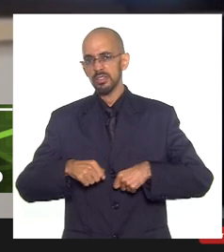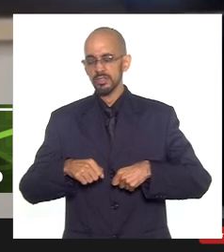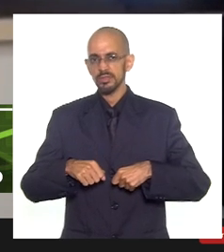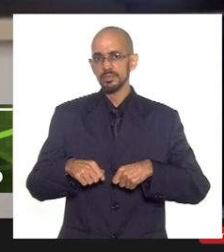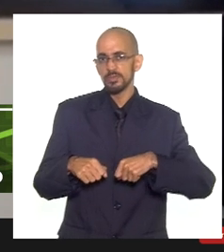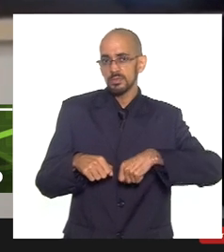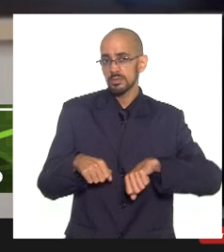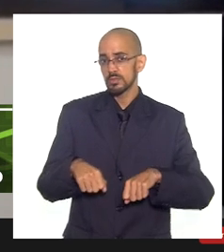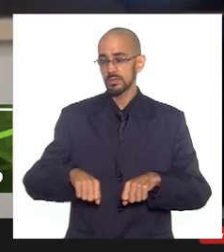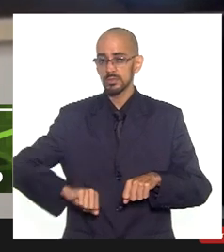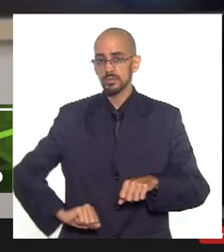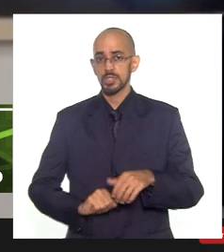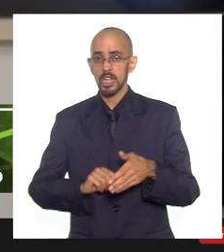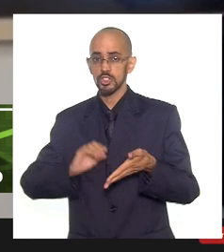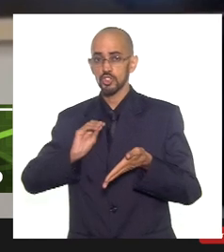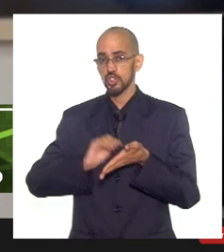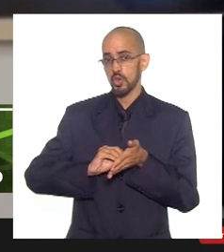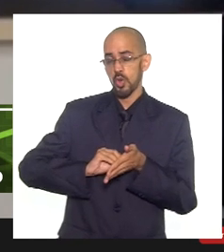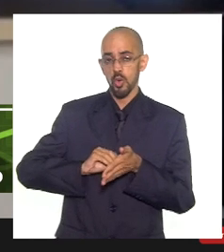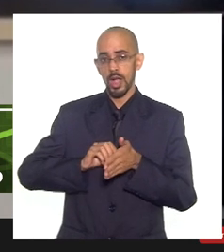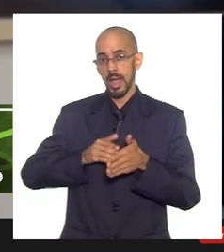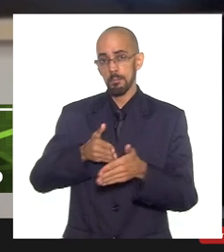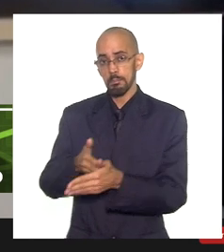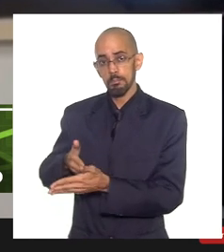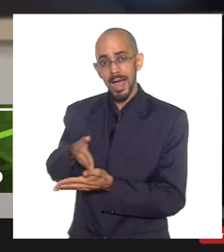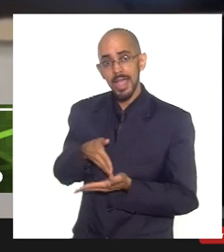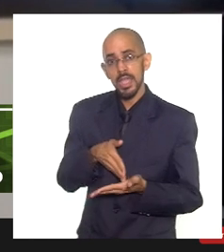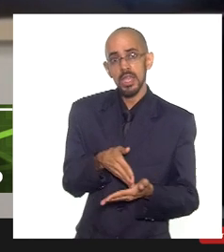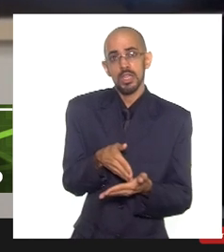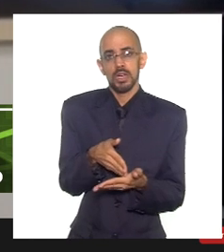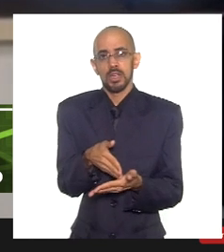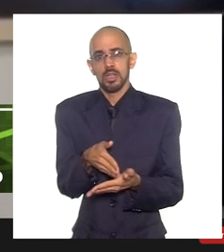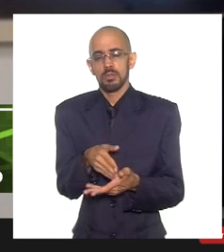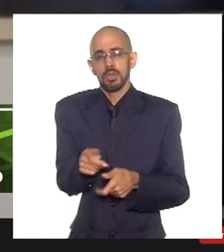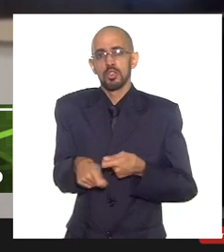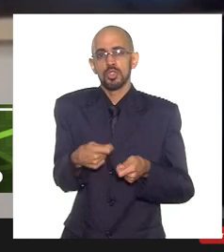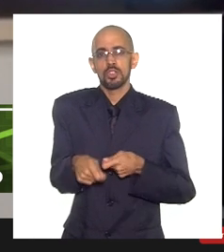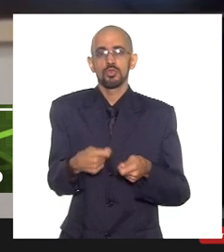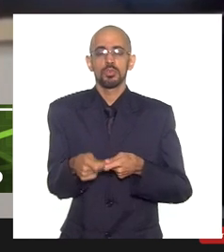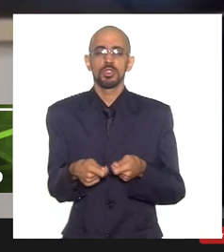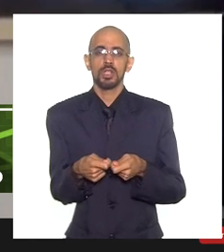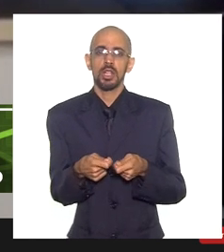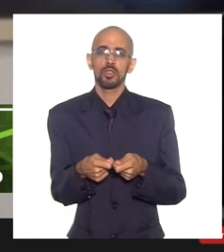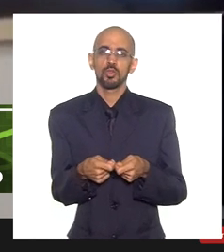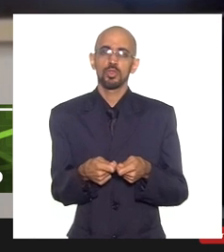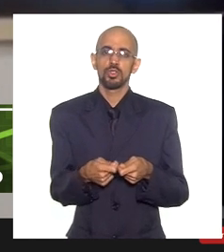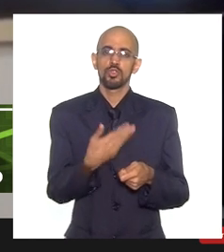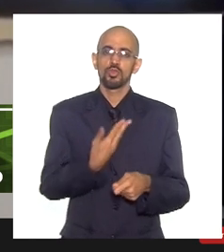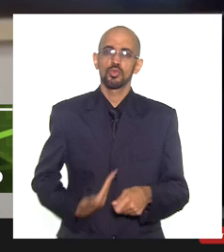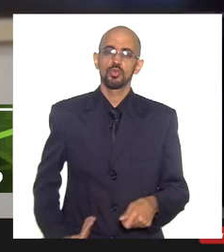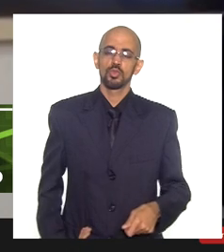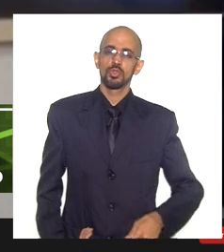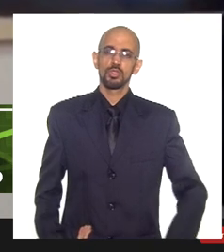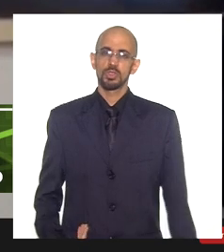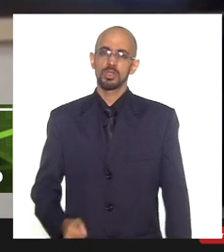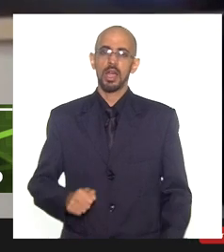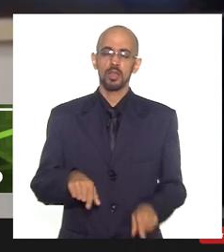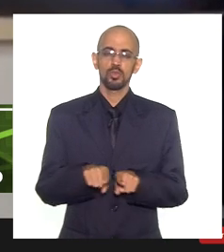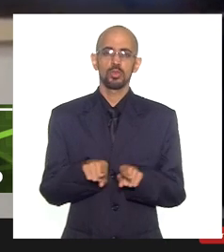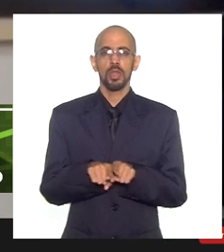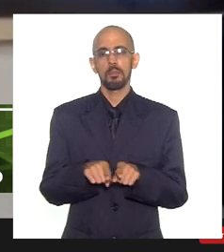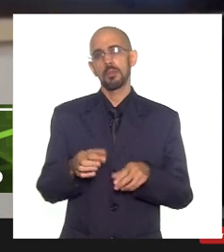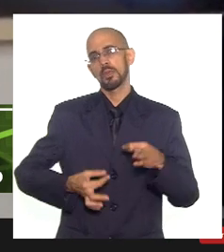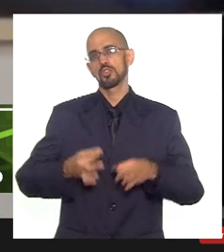colocados pelos gestores financeiros e jurídicos do Estado qual é a natureza